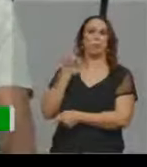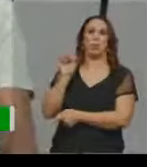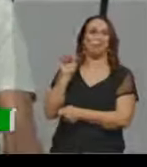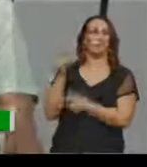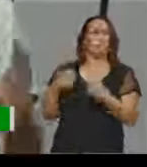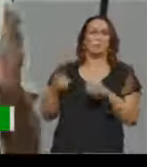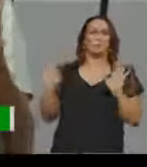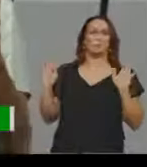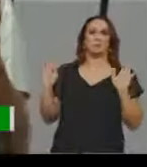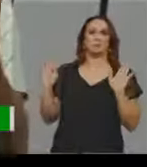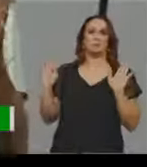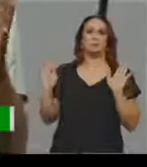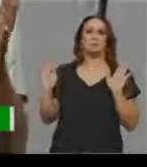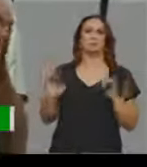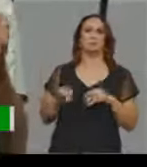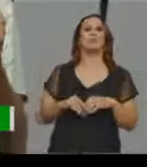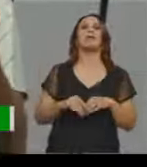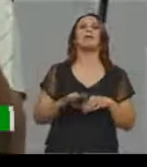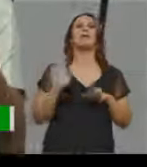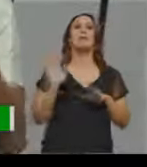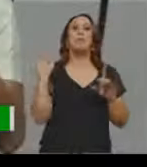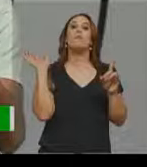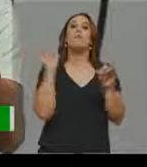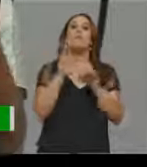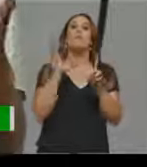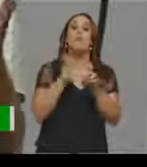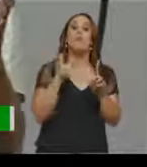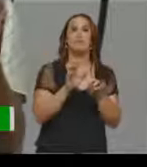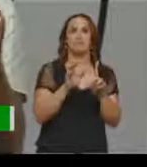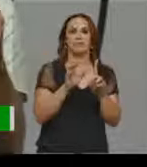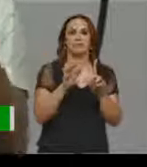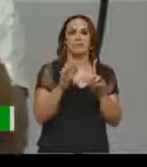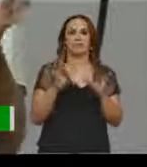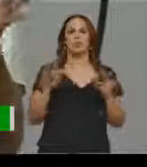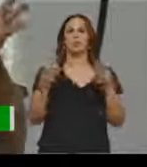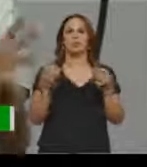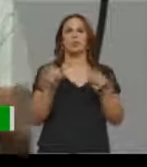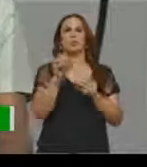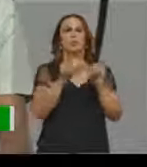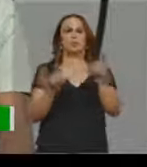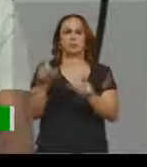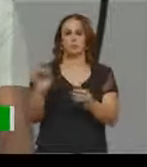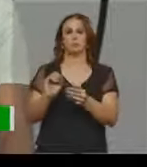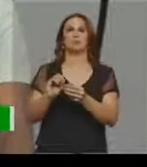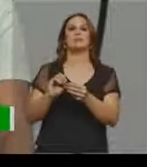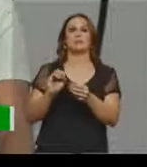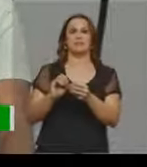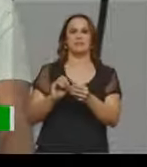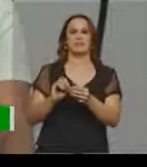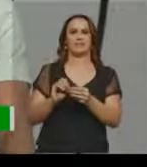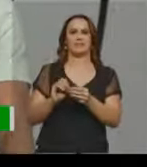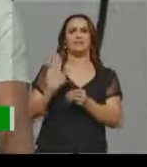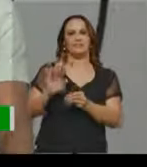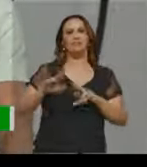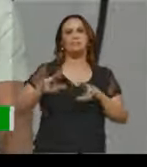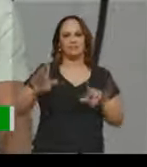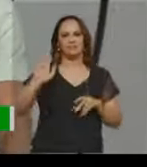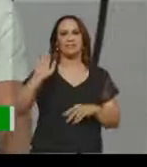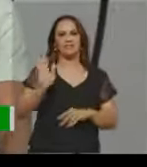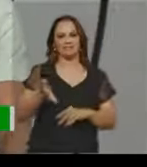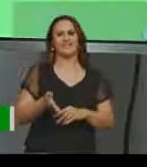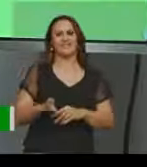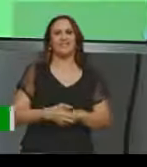atividades humanas. Então é muito importante o estudo do tempo e do clima, mas essa é a grande diferença entre eles.